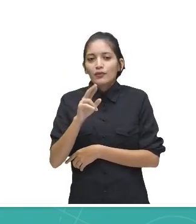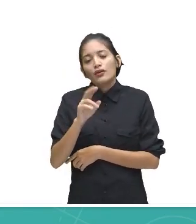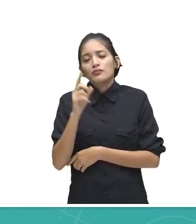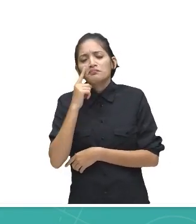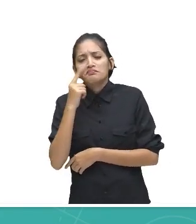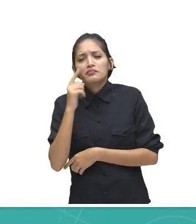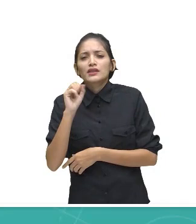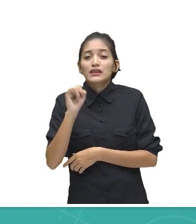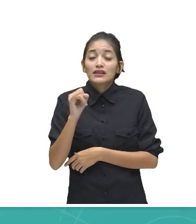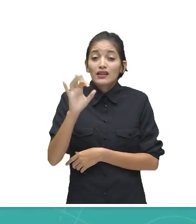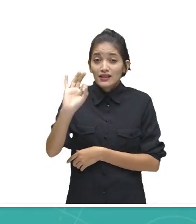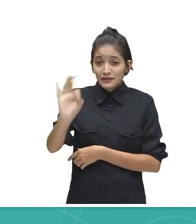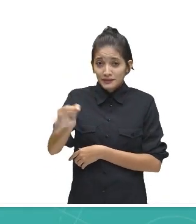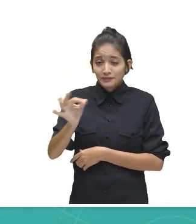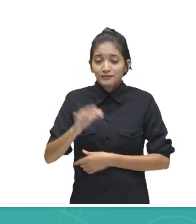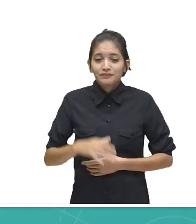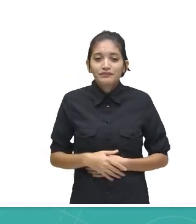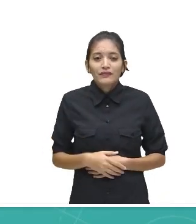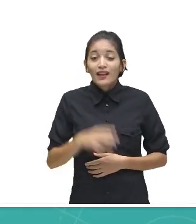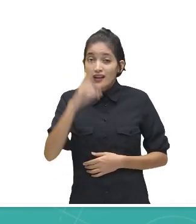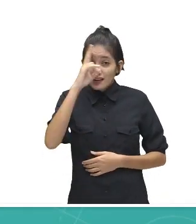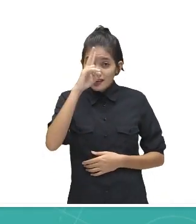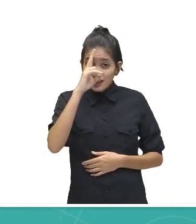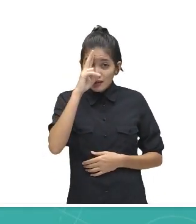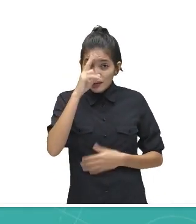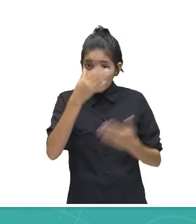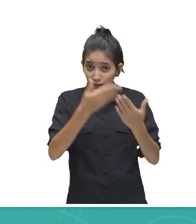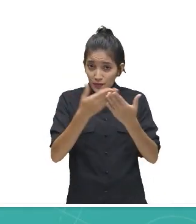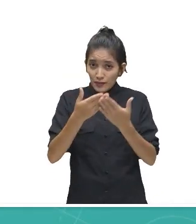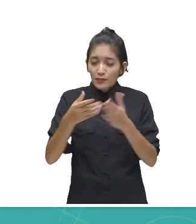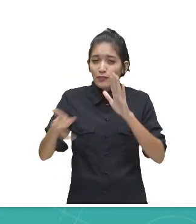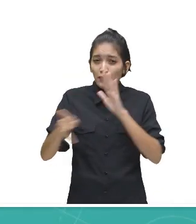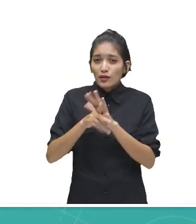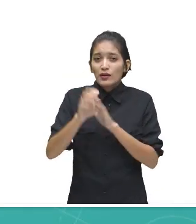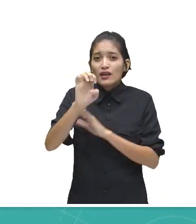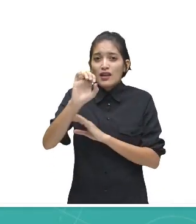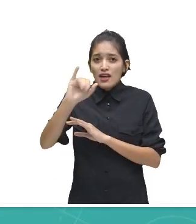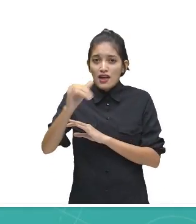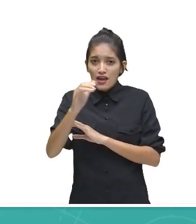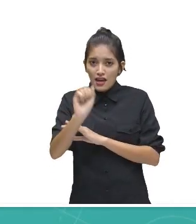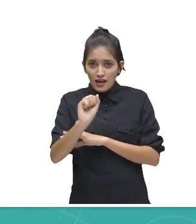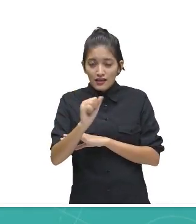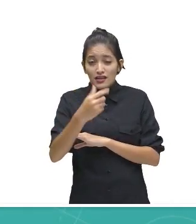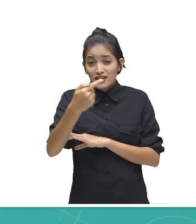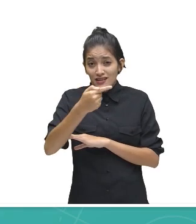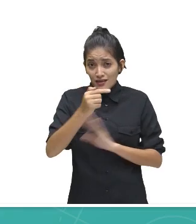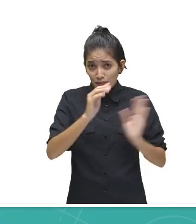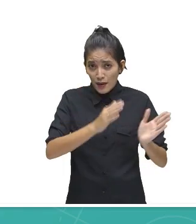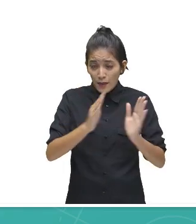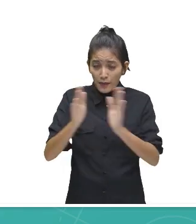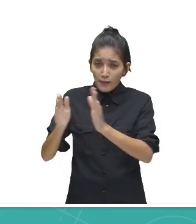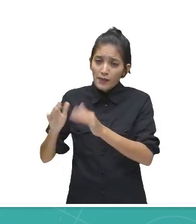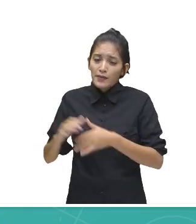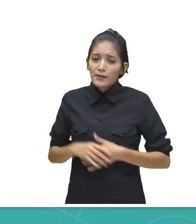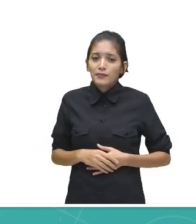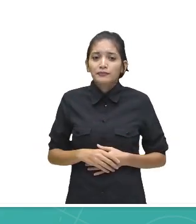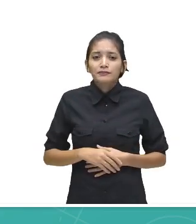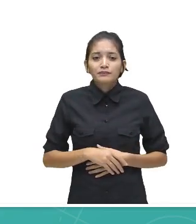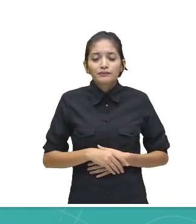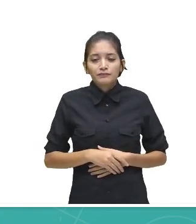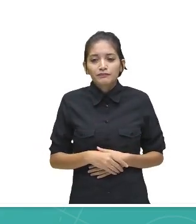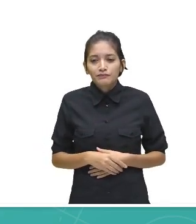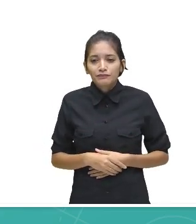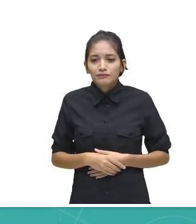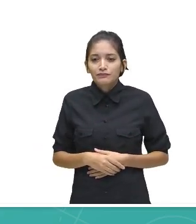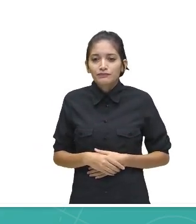está certo mesmo. Lembrando que nós estamos em uma aula de EJA, né, sétima etapa, né, equivalente aí ao oitavo ano do